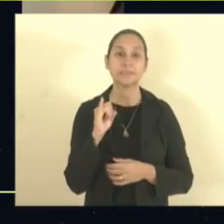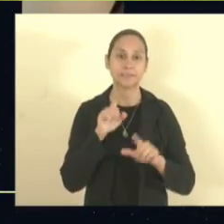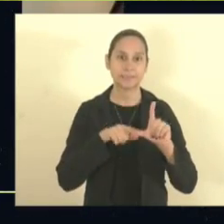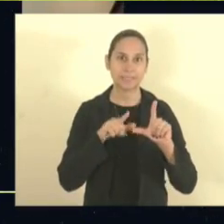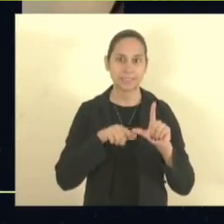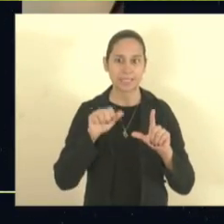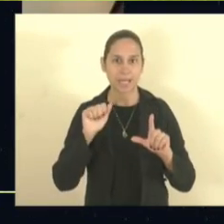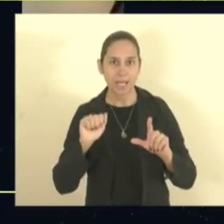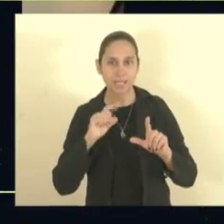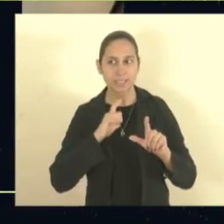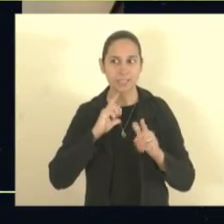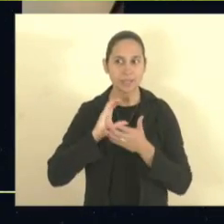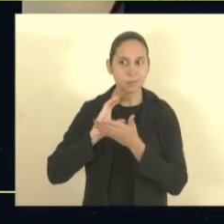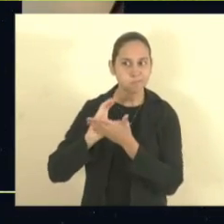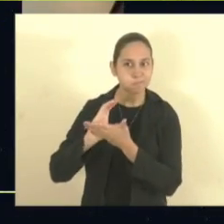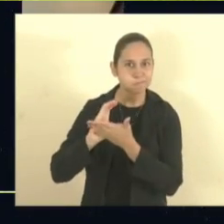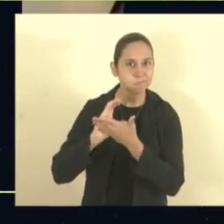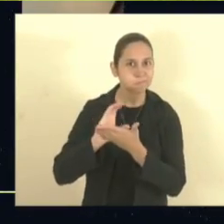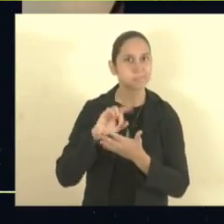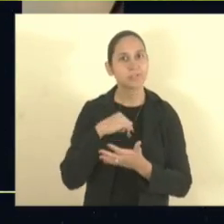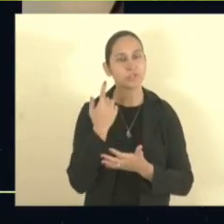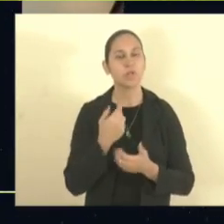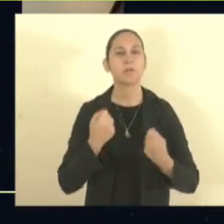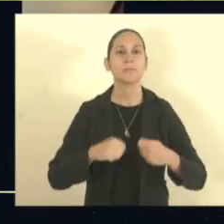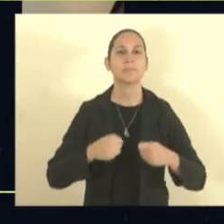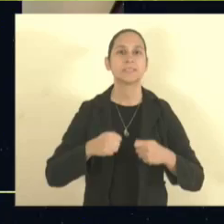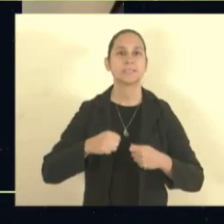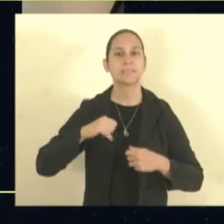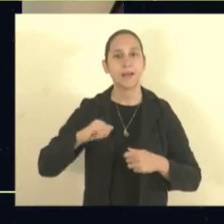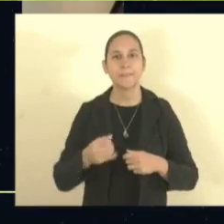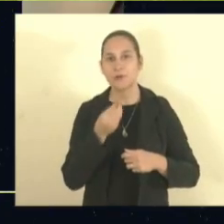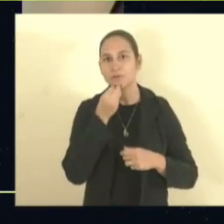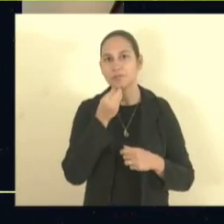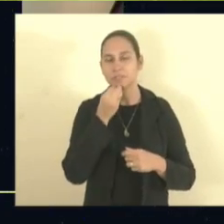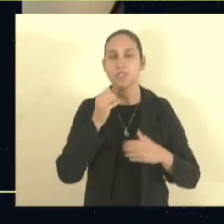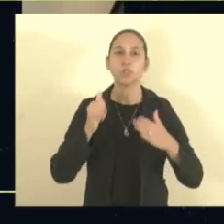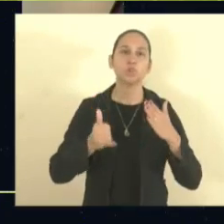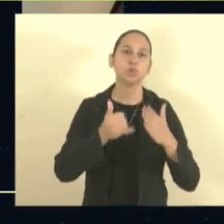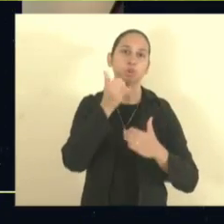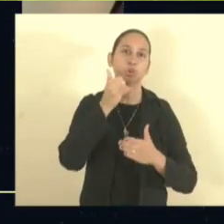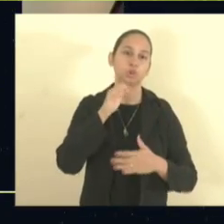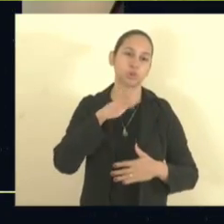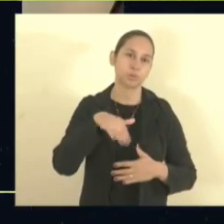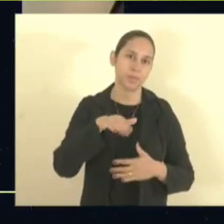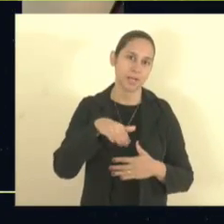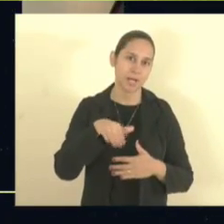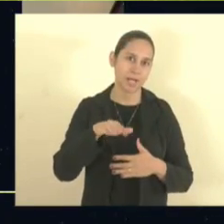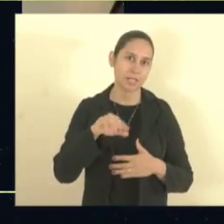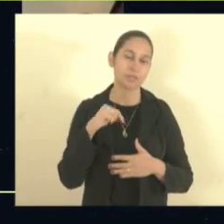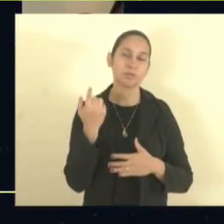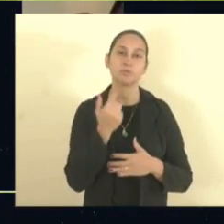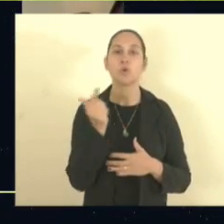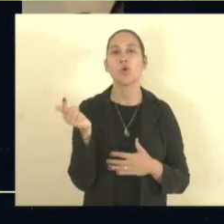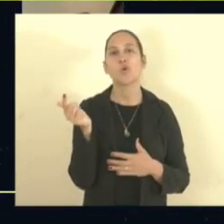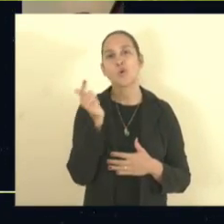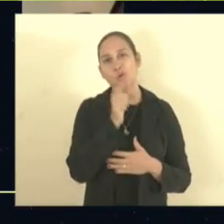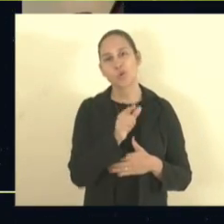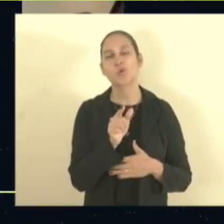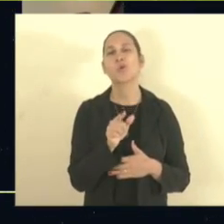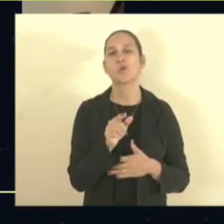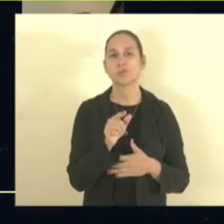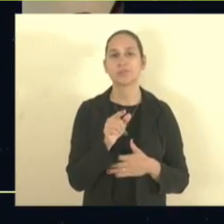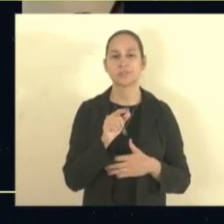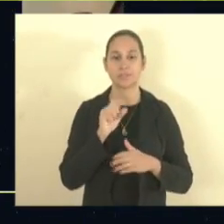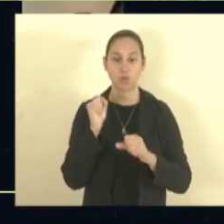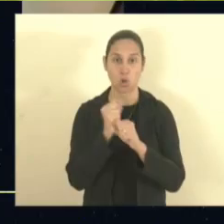tem crédito, nós precisamos aproveitar juros mais baixos e aproveitar para que nós possamos fazer